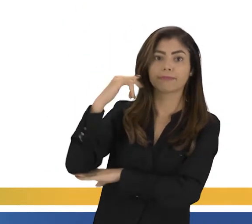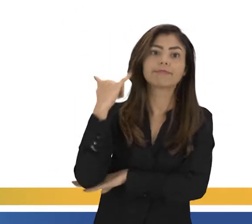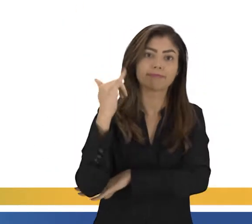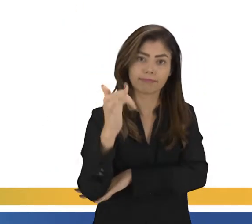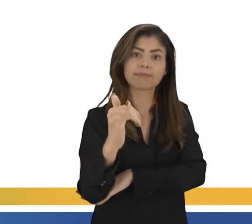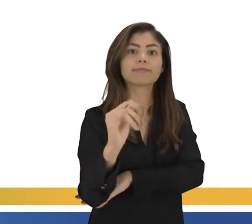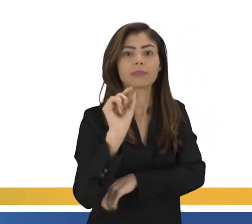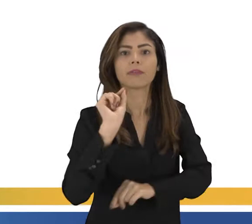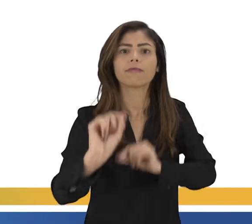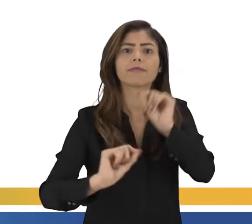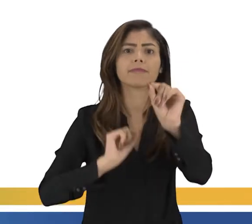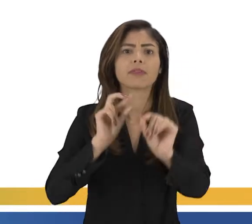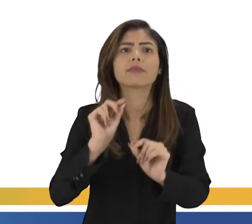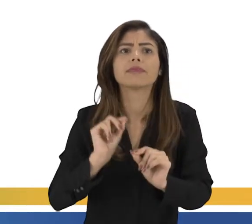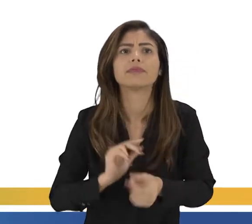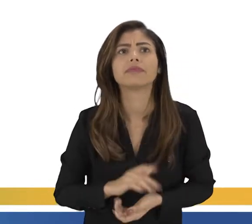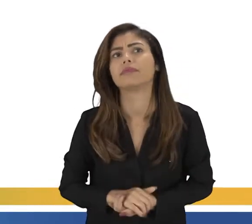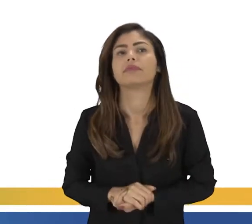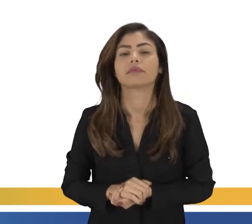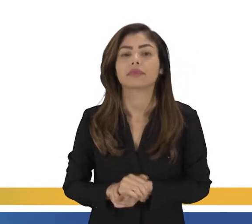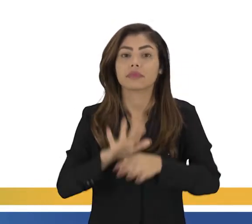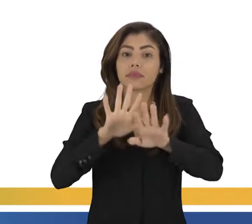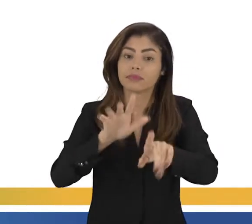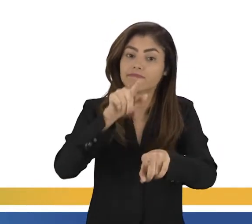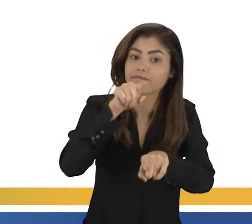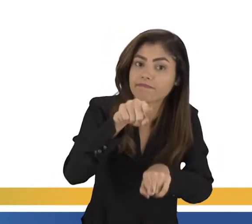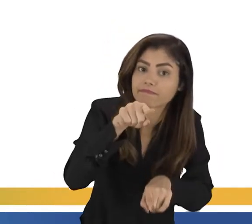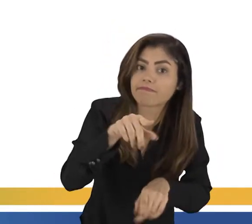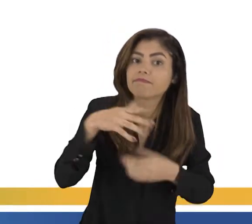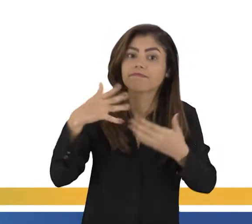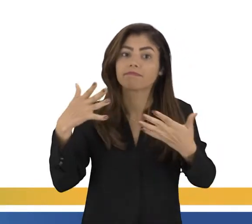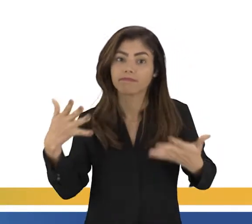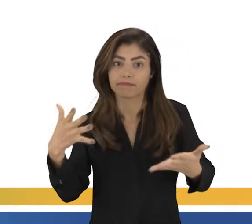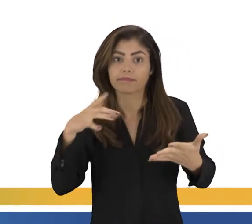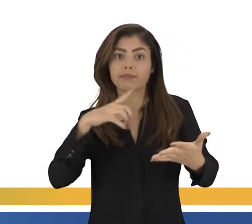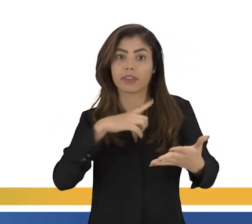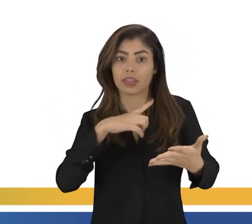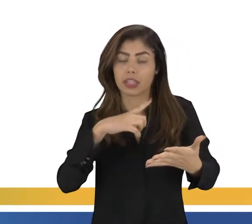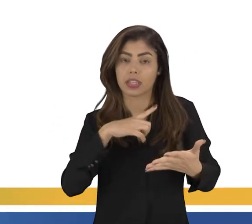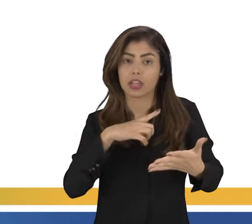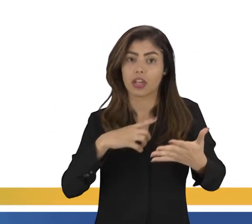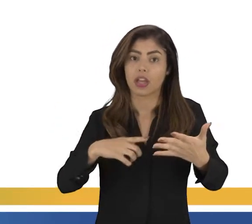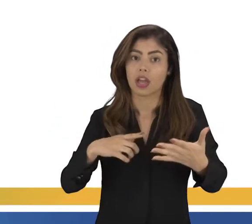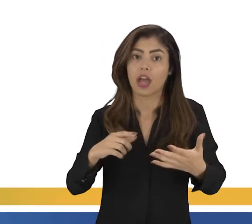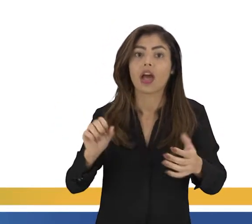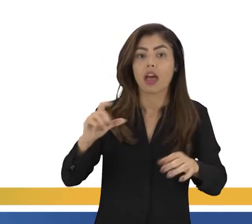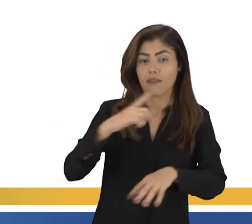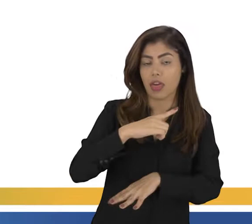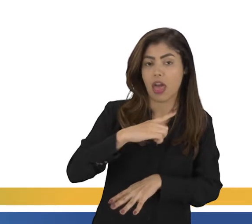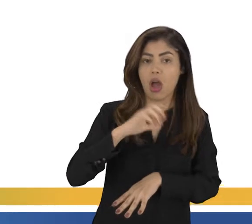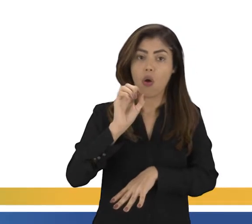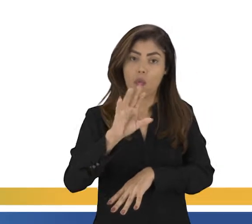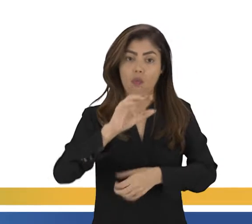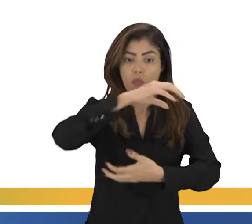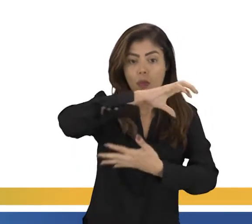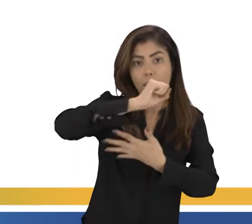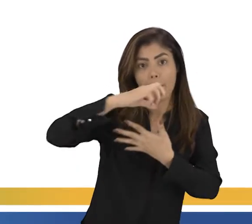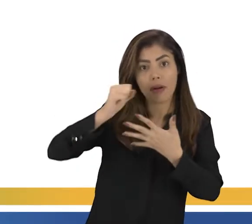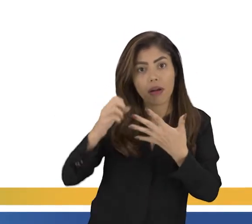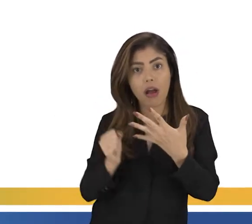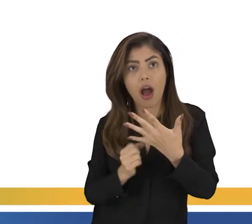acontecer? Nesse momento, ele vai se tornar, dentro dessa cadeia, o